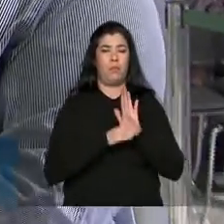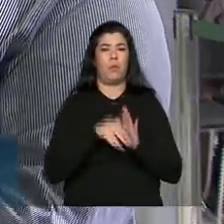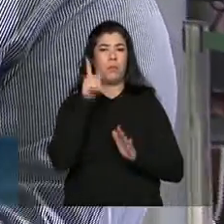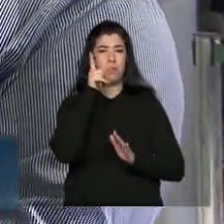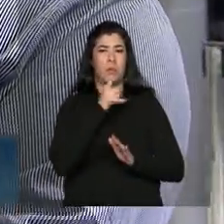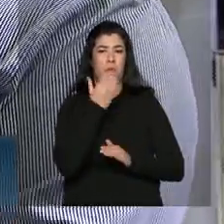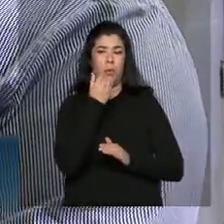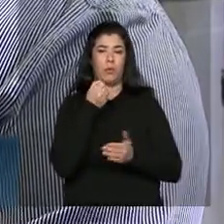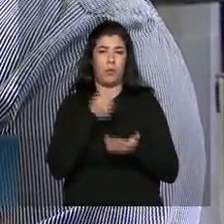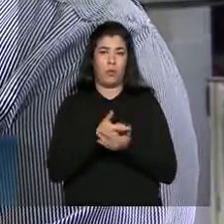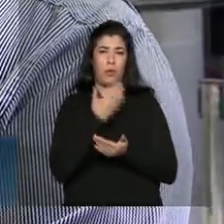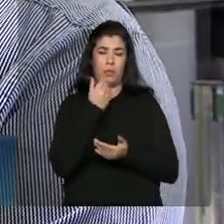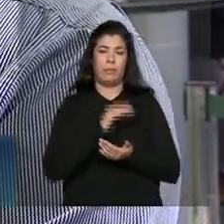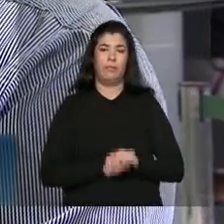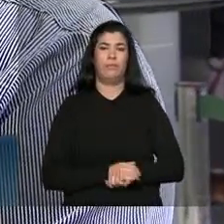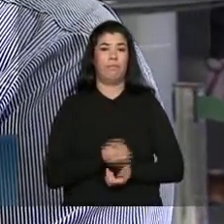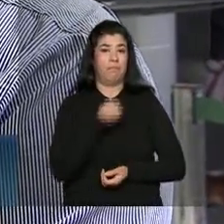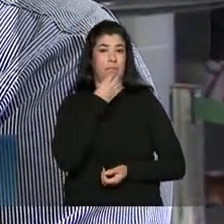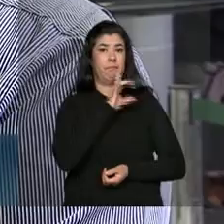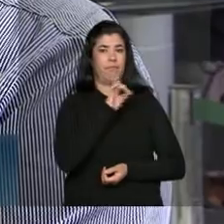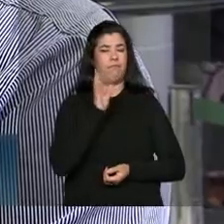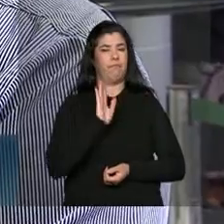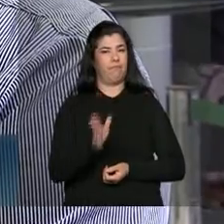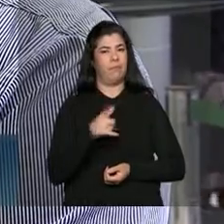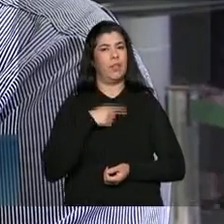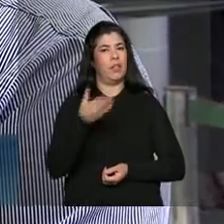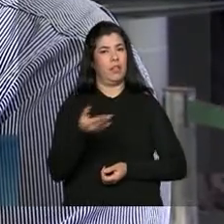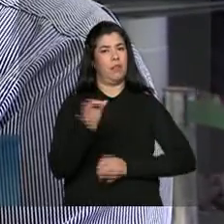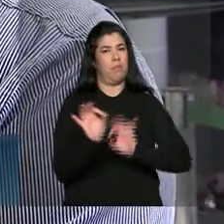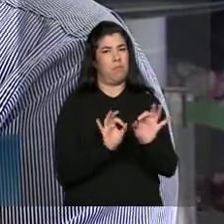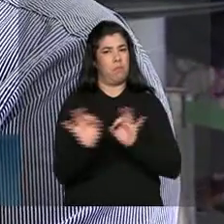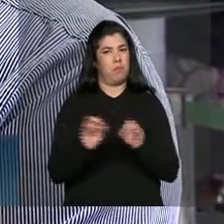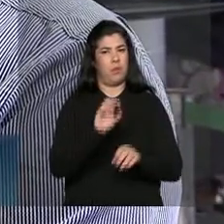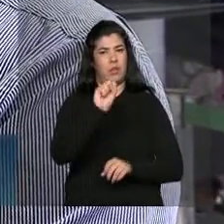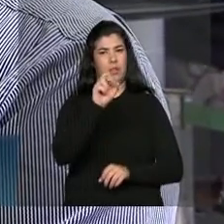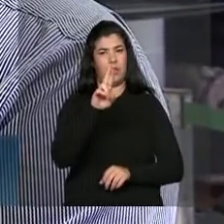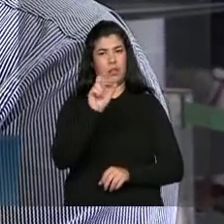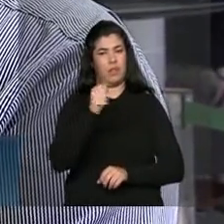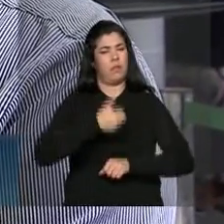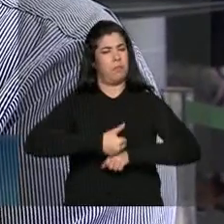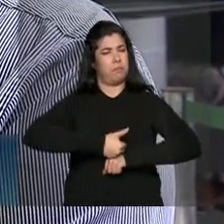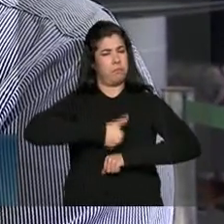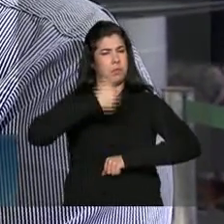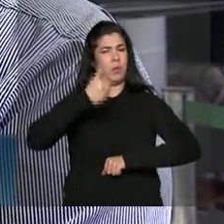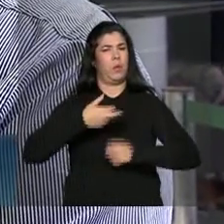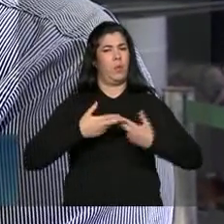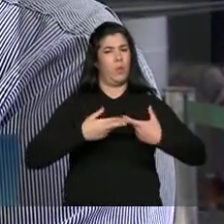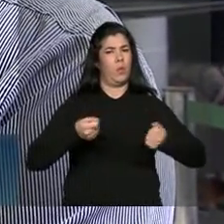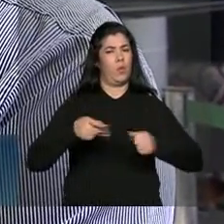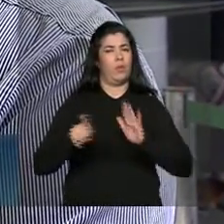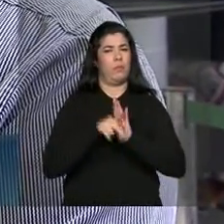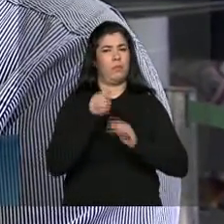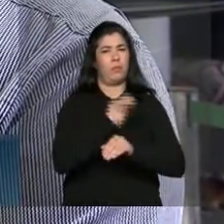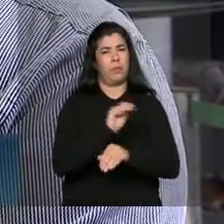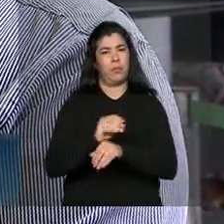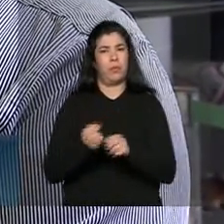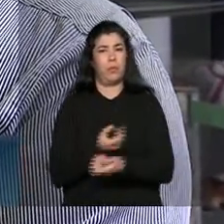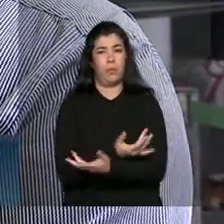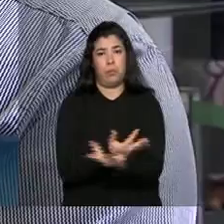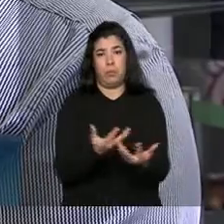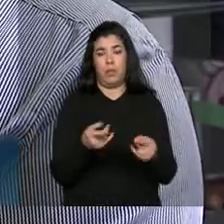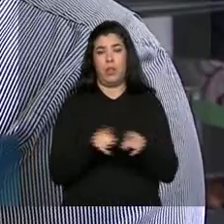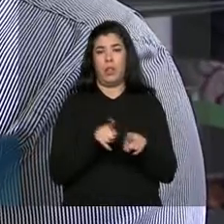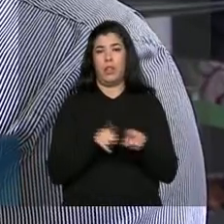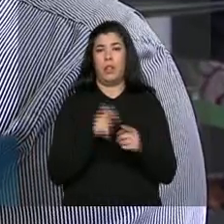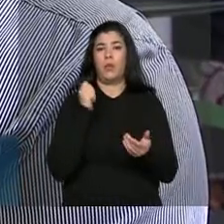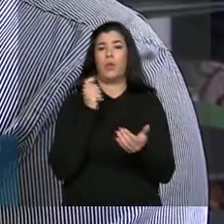Bom dia. Graças a Deus, com esse plano Safra que cada ano vem melhorando as condições no campo, a gente pode ter acesso